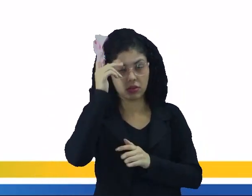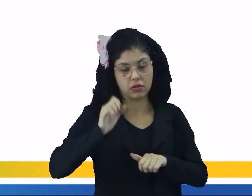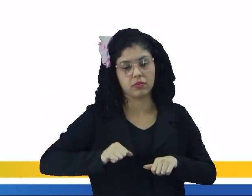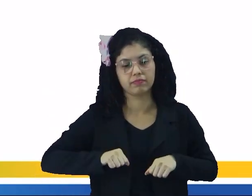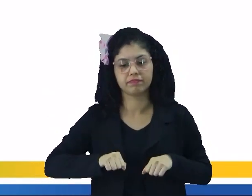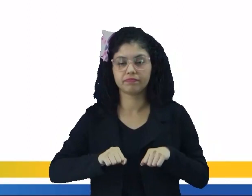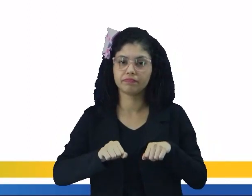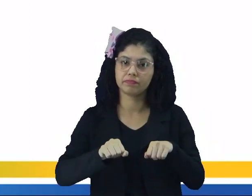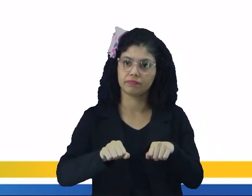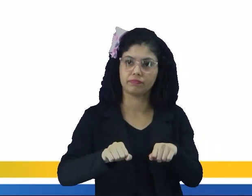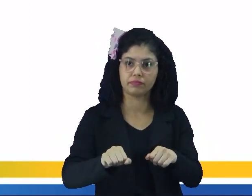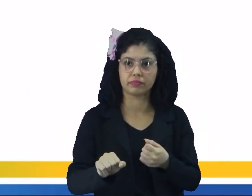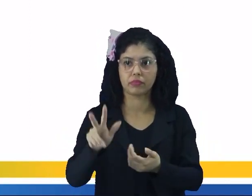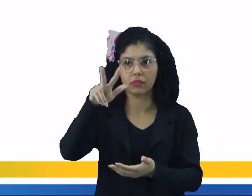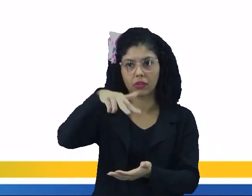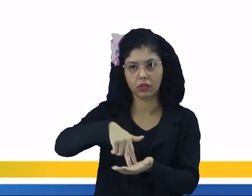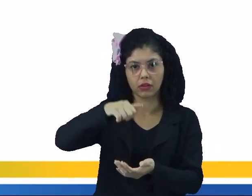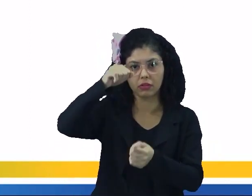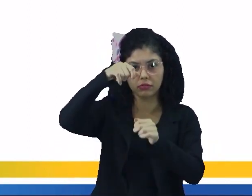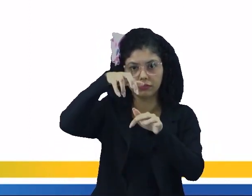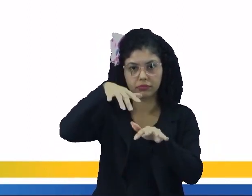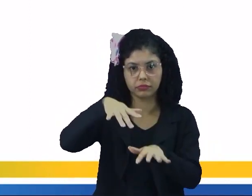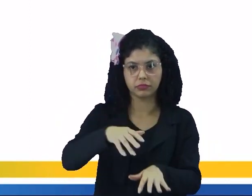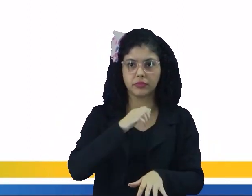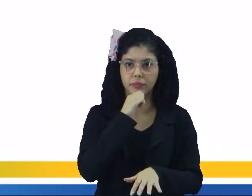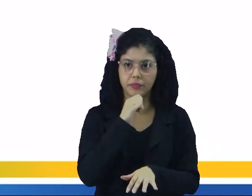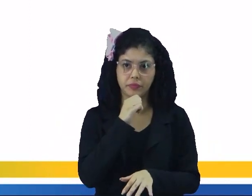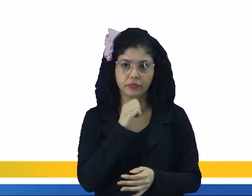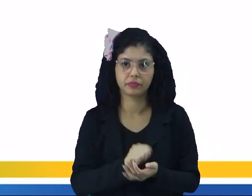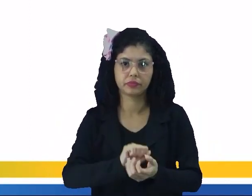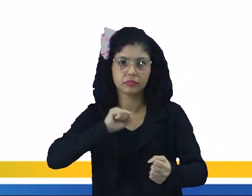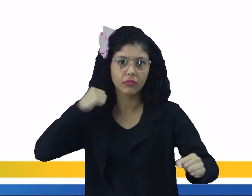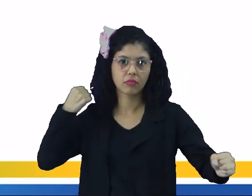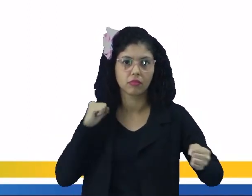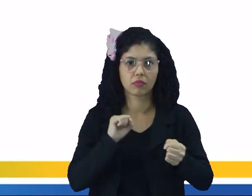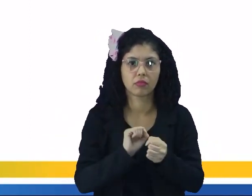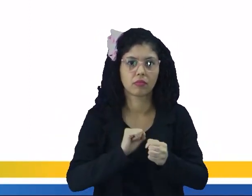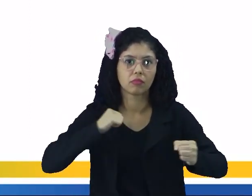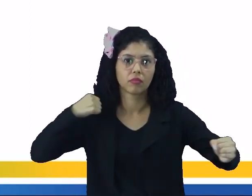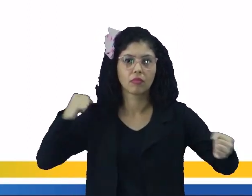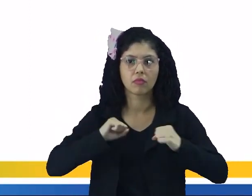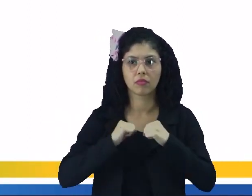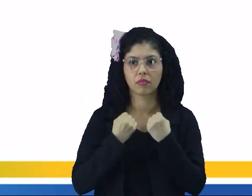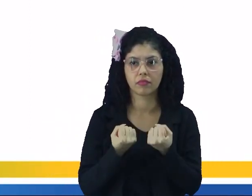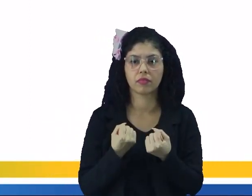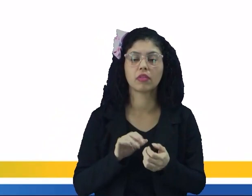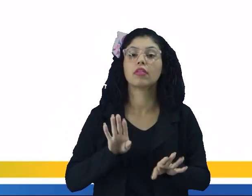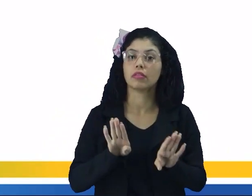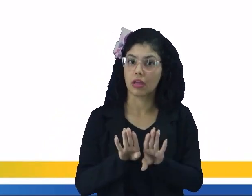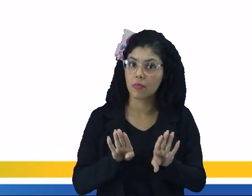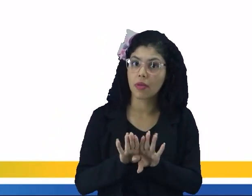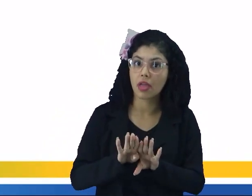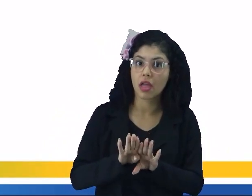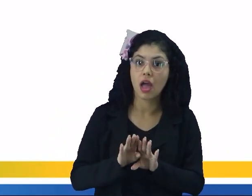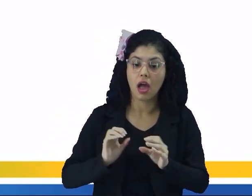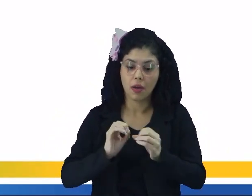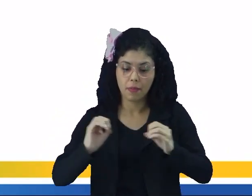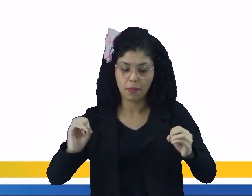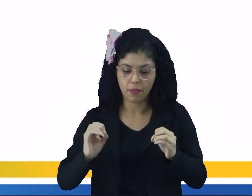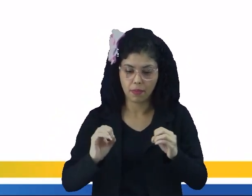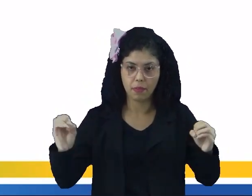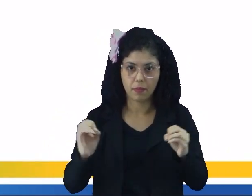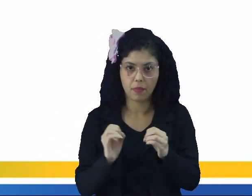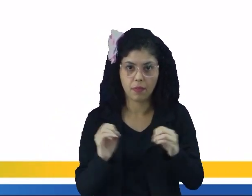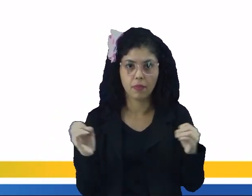pessoa está saltando de paraquedas, uma força elástica, a força magnética e a força